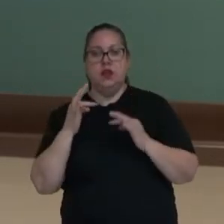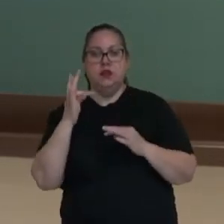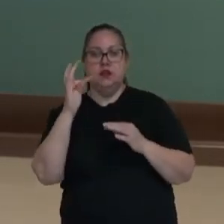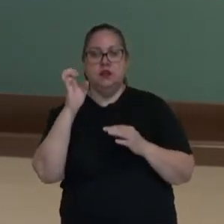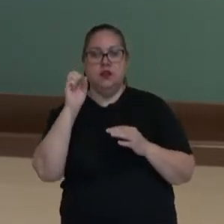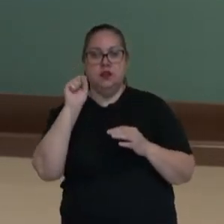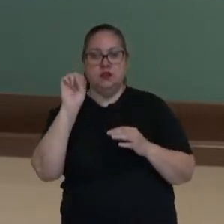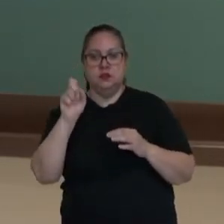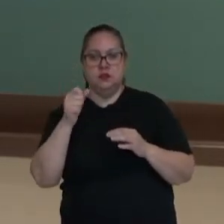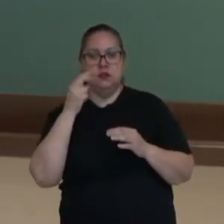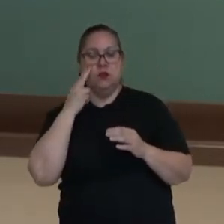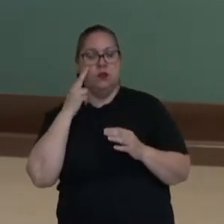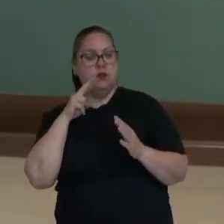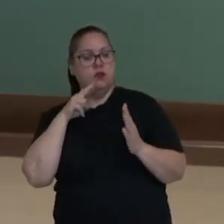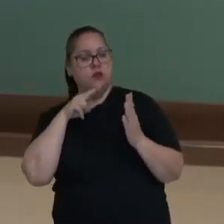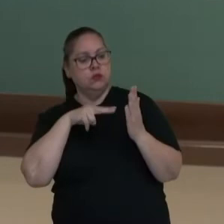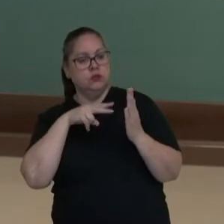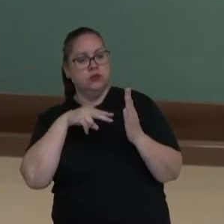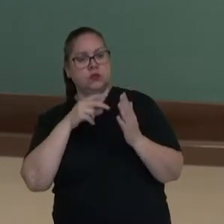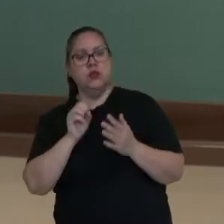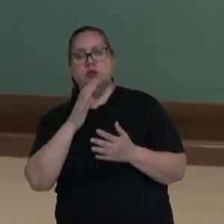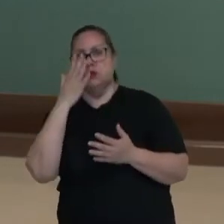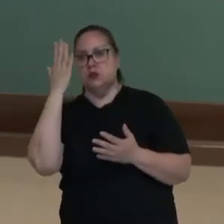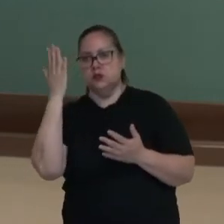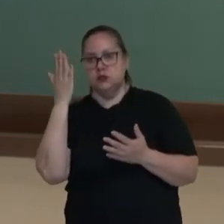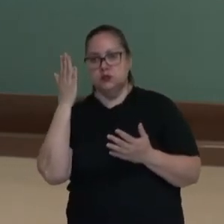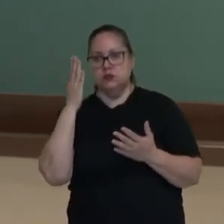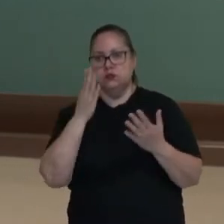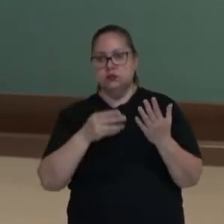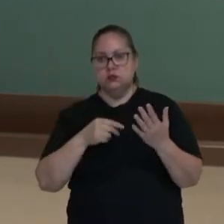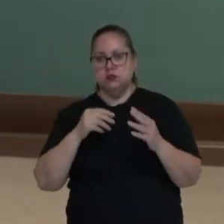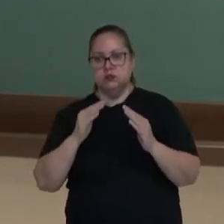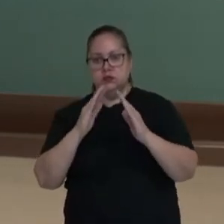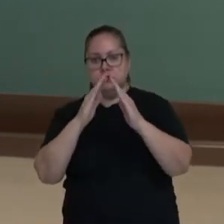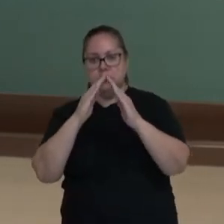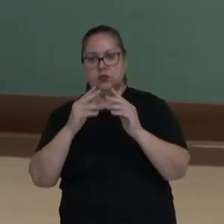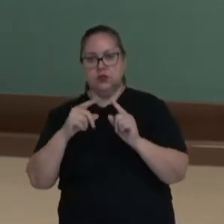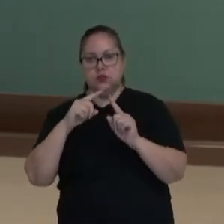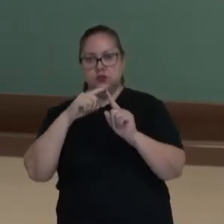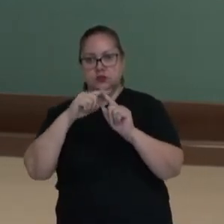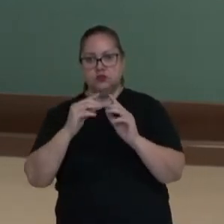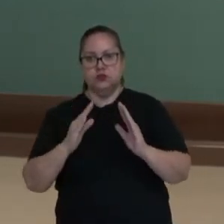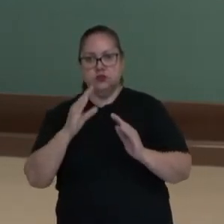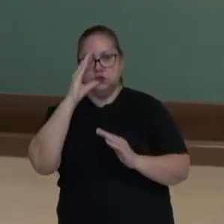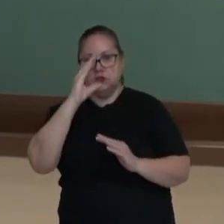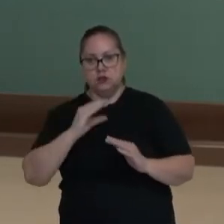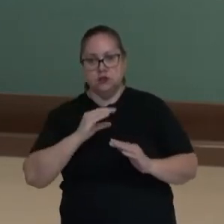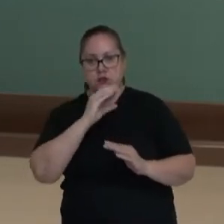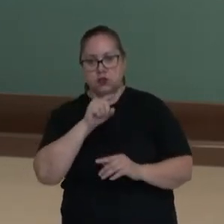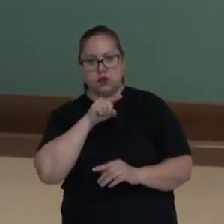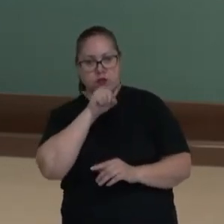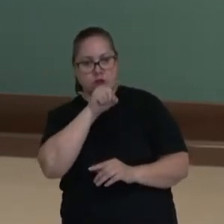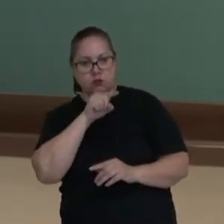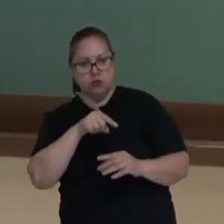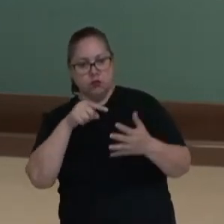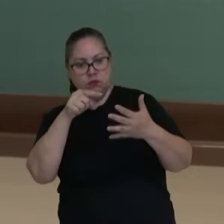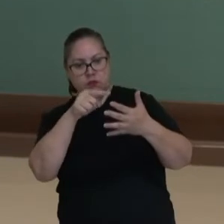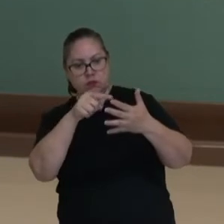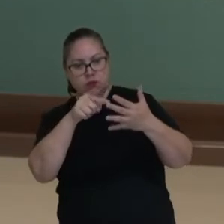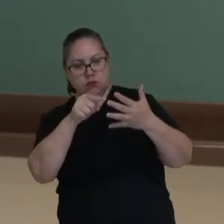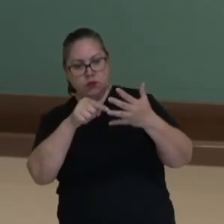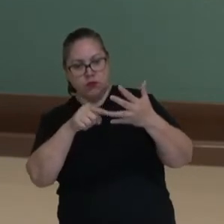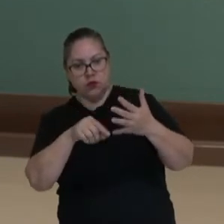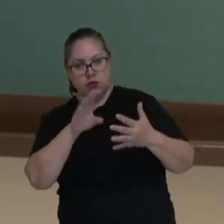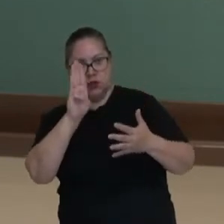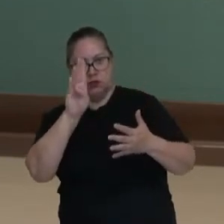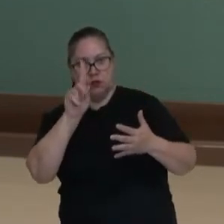Lutero. Quando ele olhou o que estava acontecendo ali na Igreja Católica e apontou, então, a gente falou de bula, né? Como se fosse,